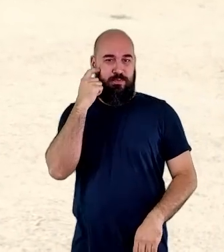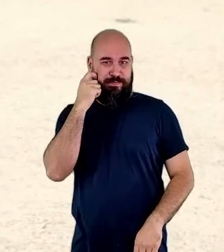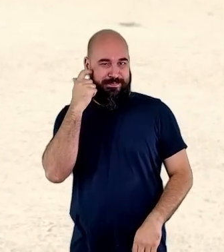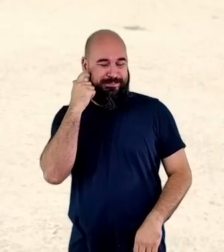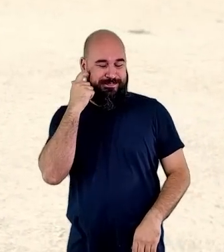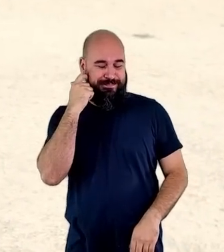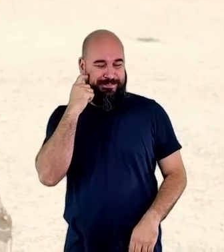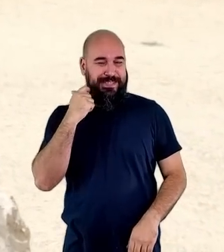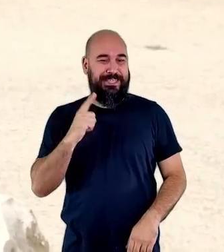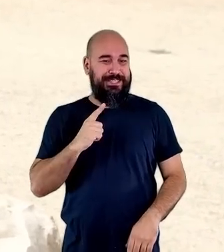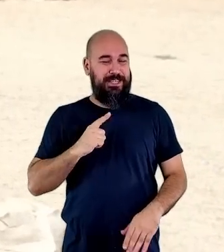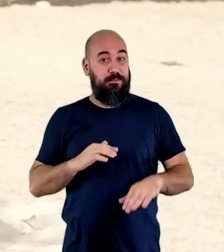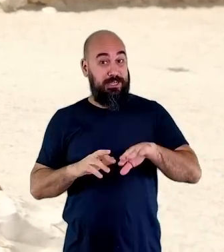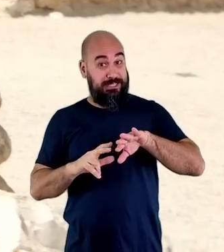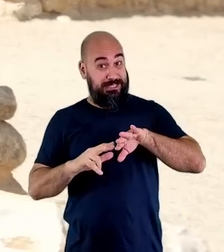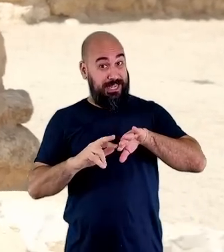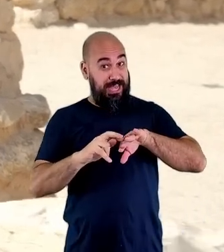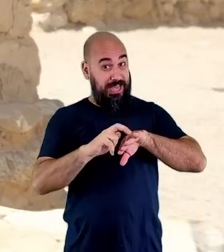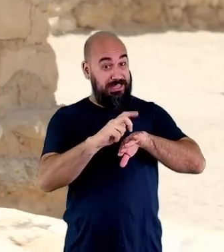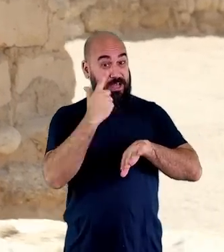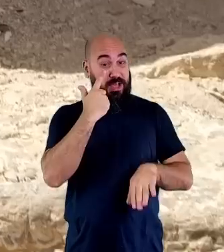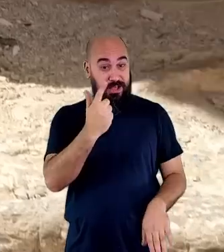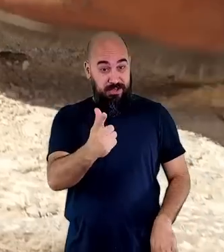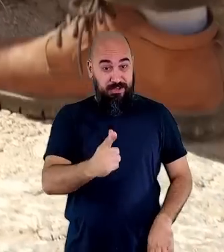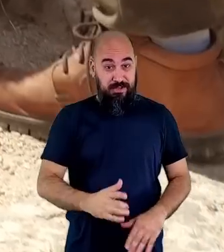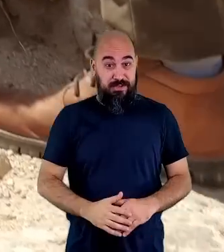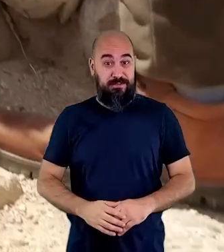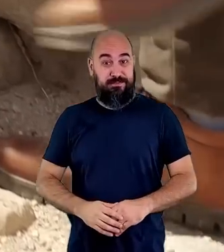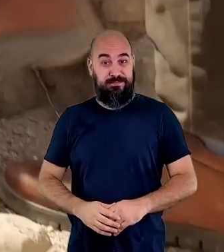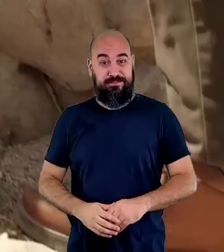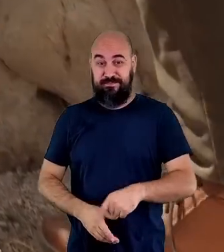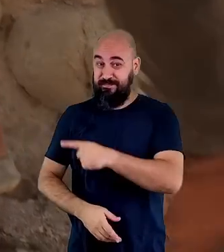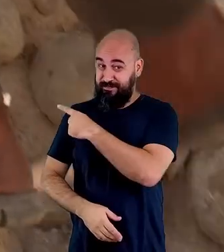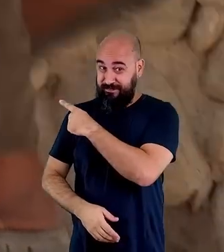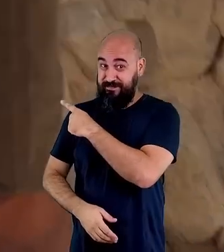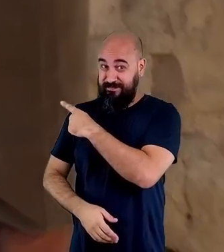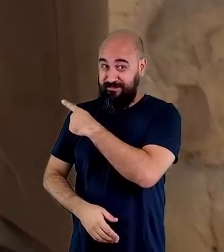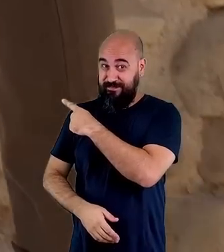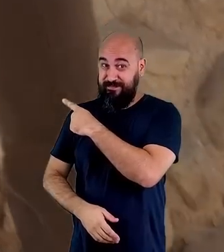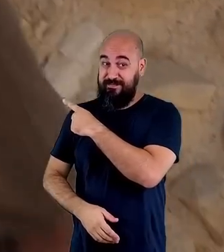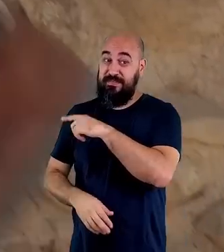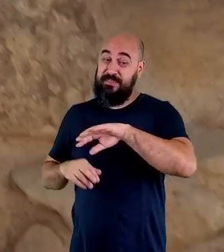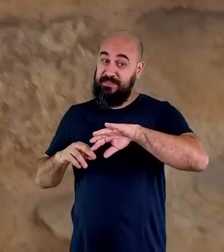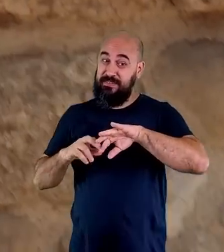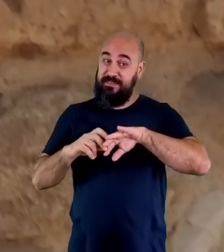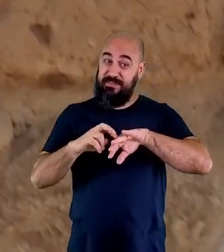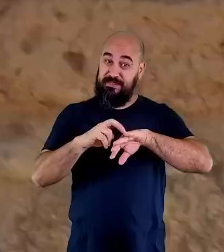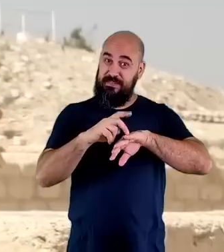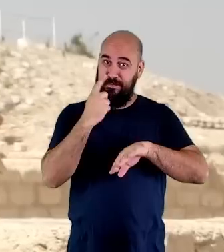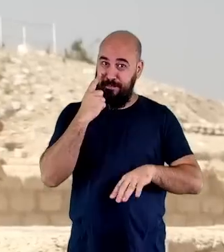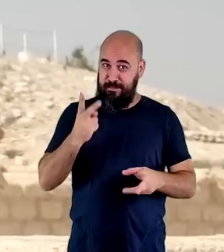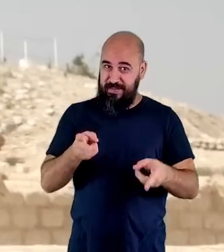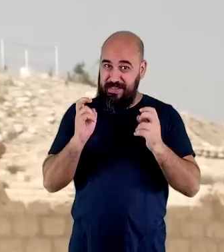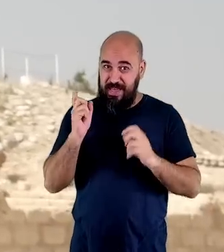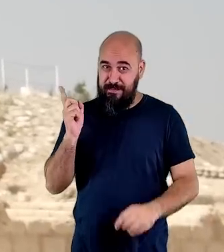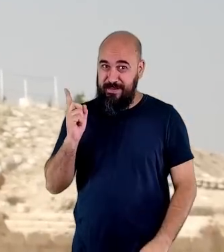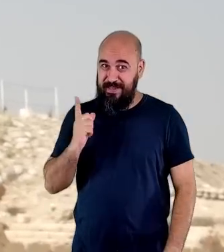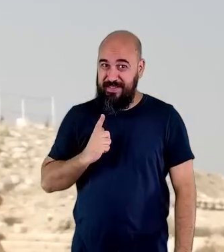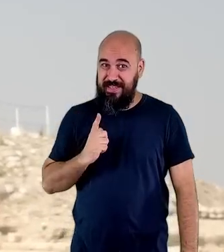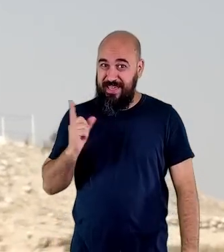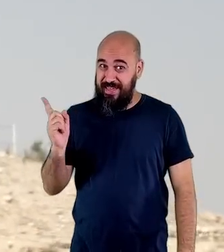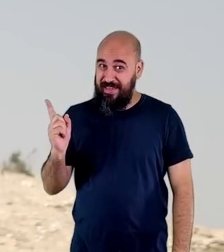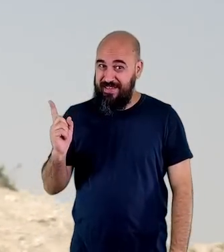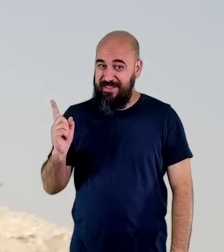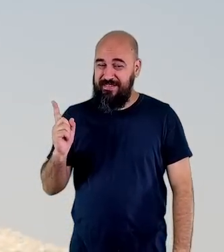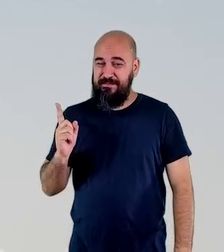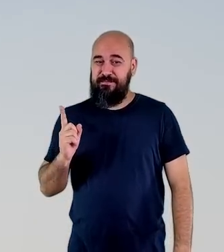temos uma escada, que ela vem por aqui, e se eu subir a escada aqui, ela ainda tem restos dela, você está percebendo? Você sobe